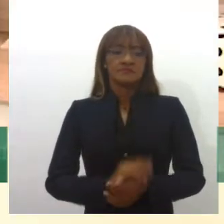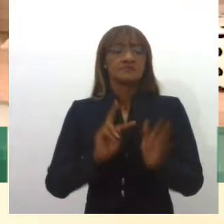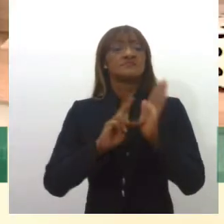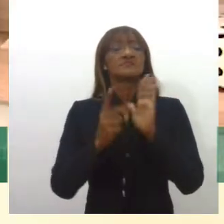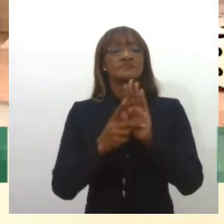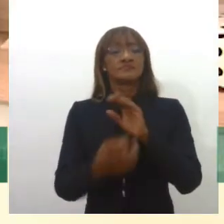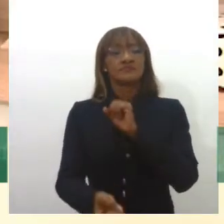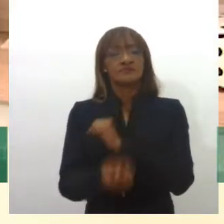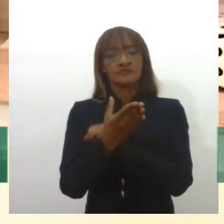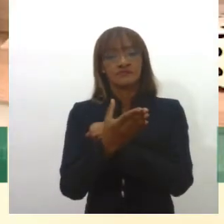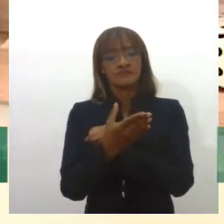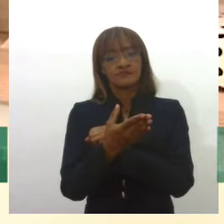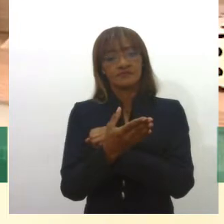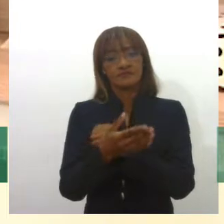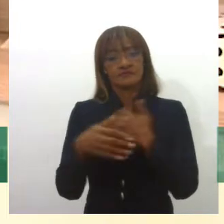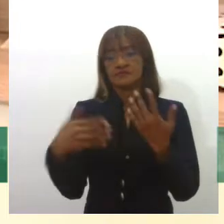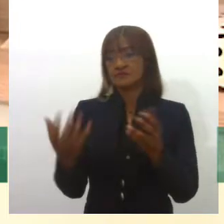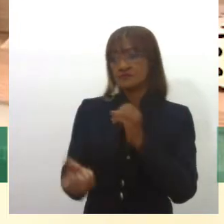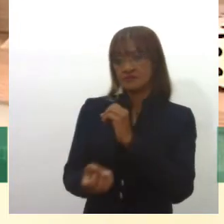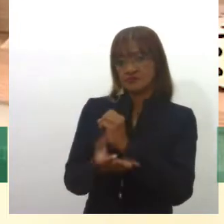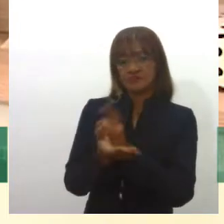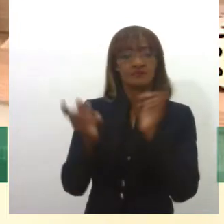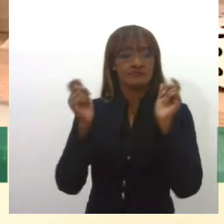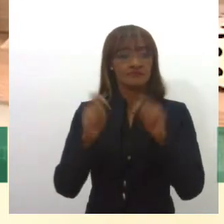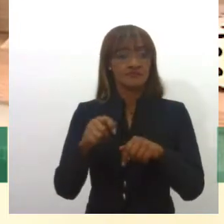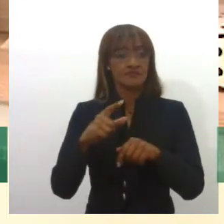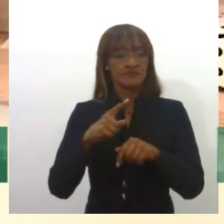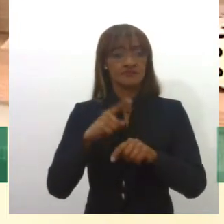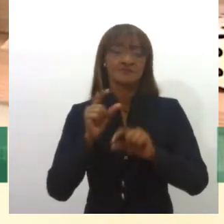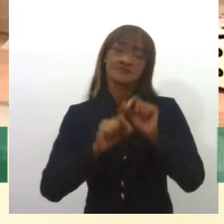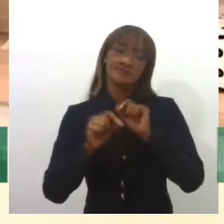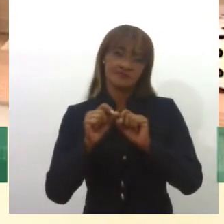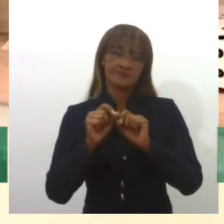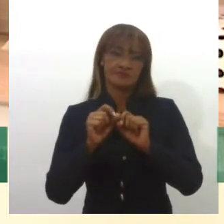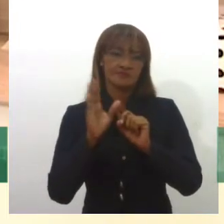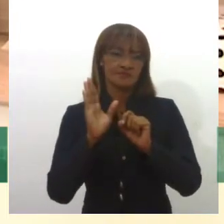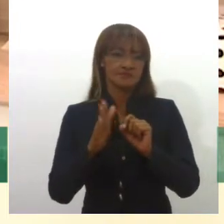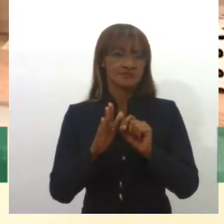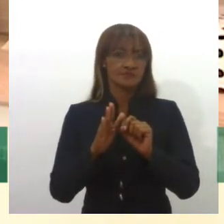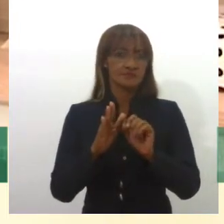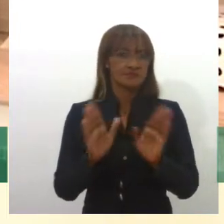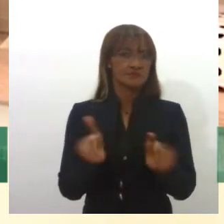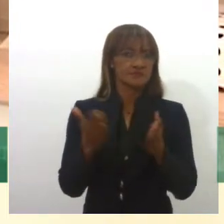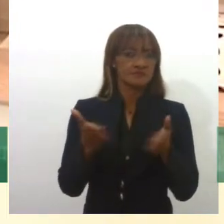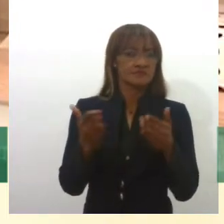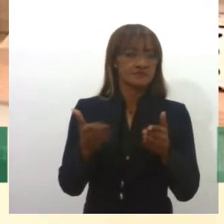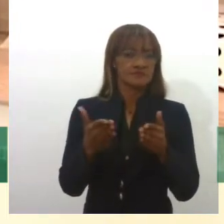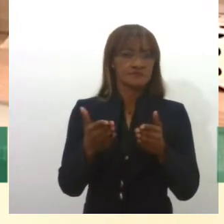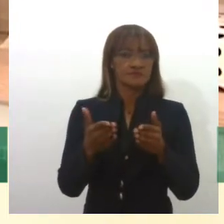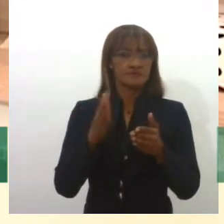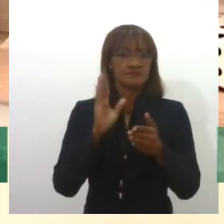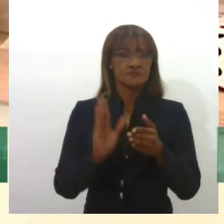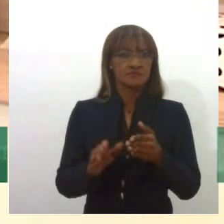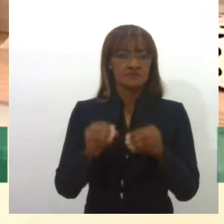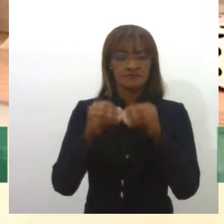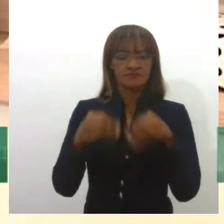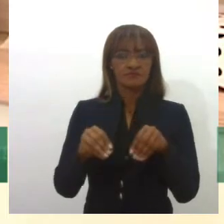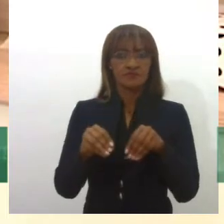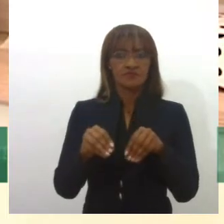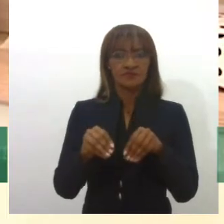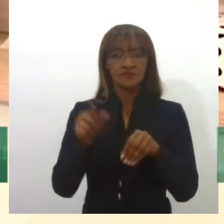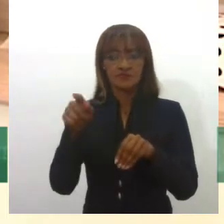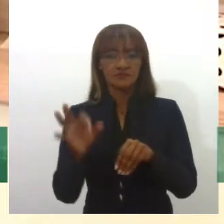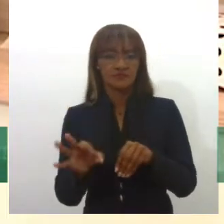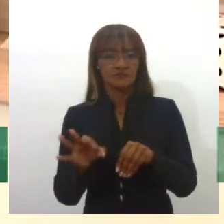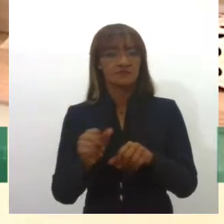corrupção? Corrupção é a capacidade de degradar, de fazer apodrecer aquilo que deveria ser decente. A